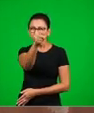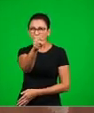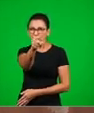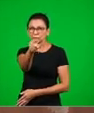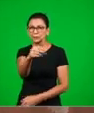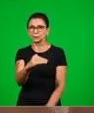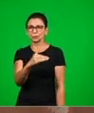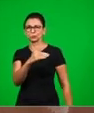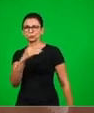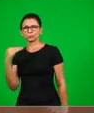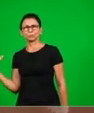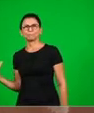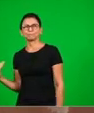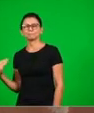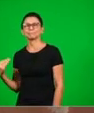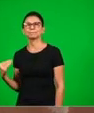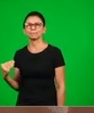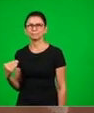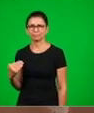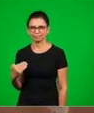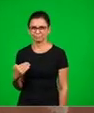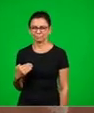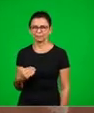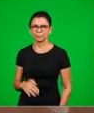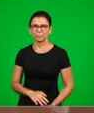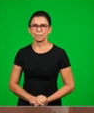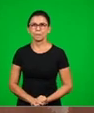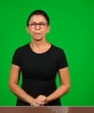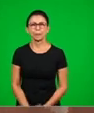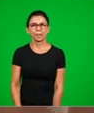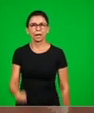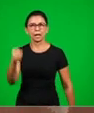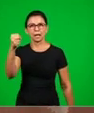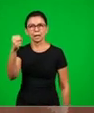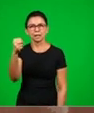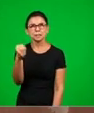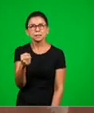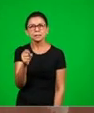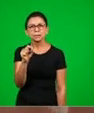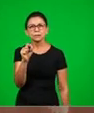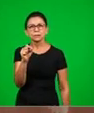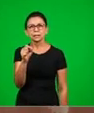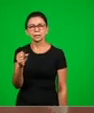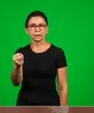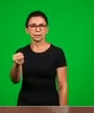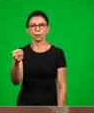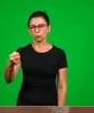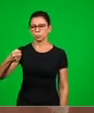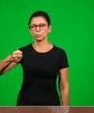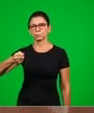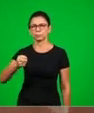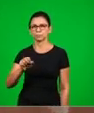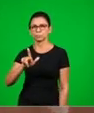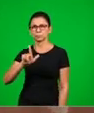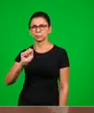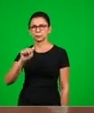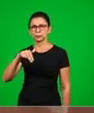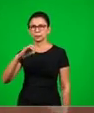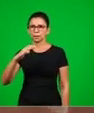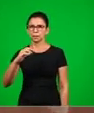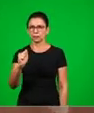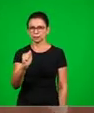Então, o certo na lança era você trabalhar com ela na mão, porque você